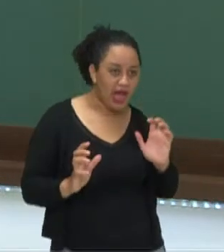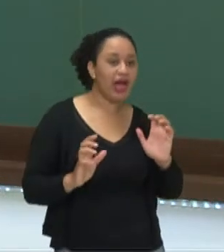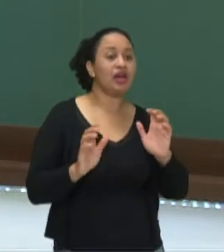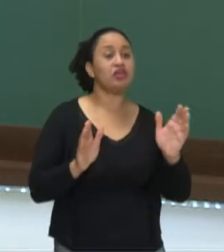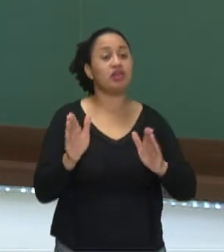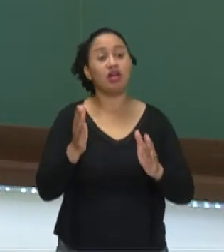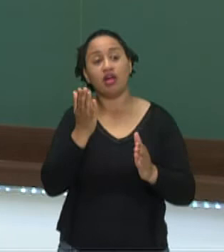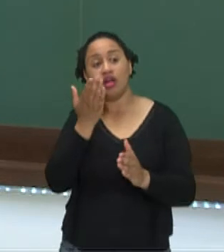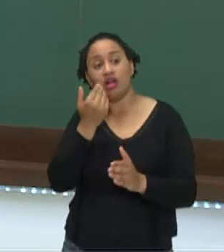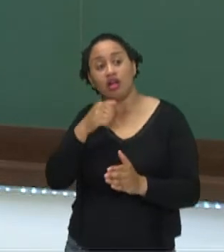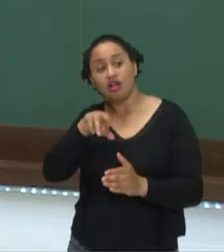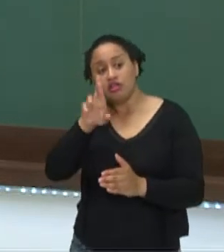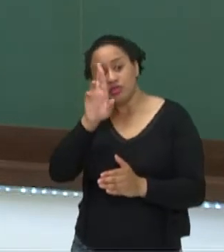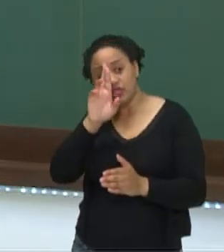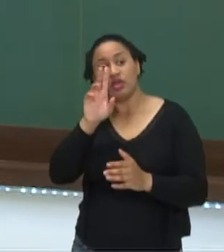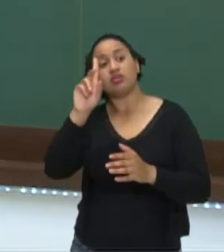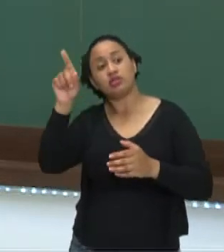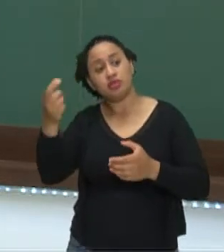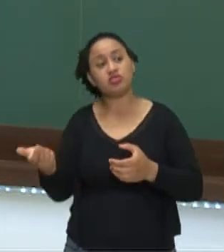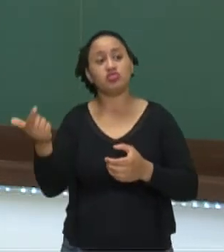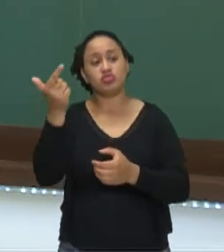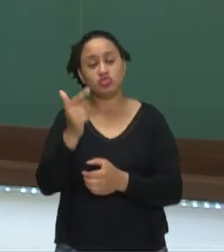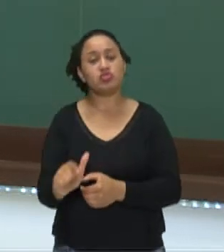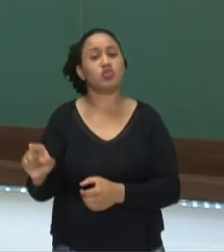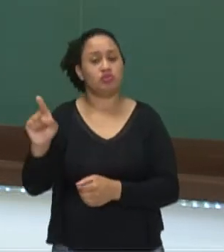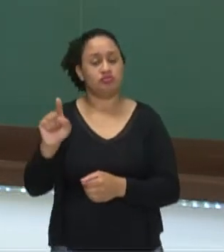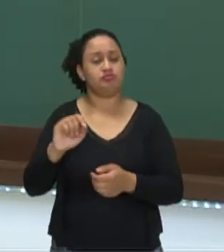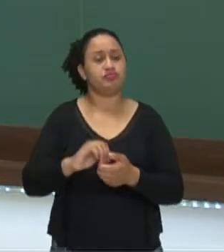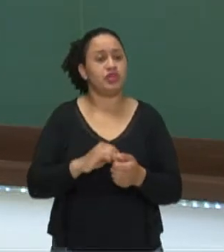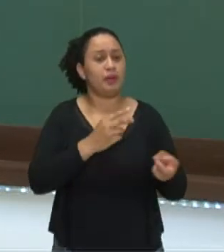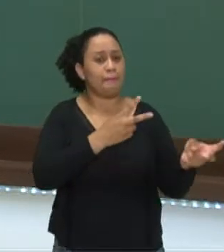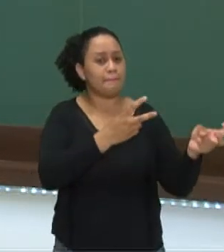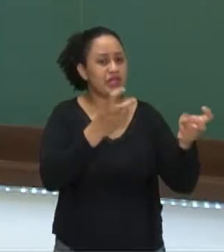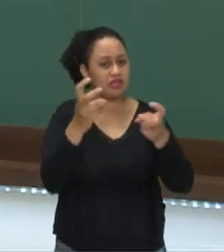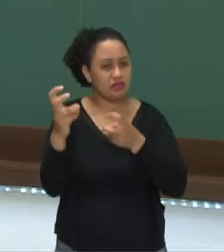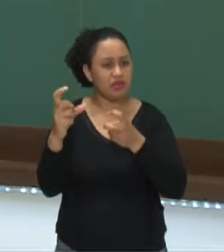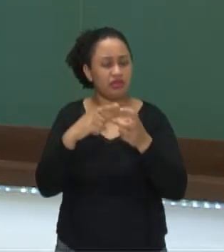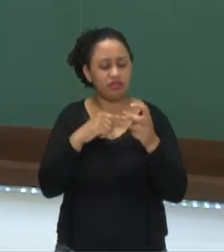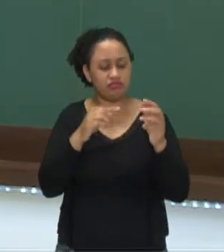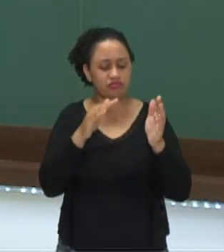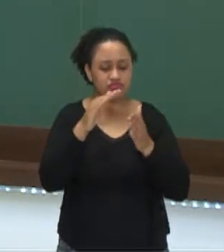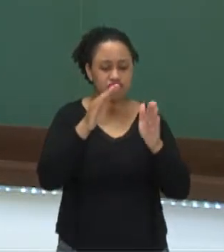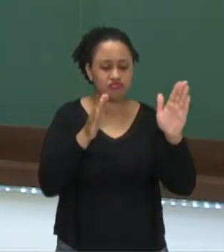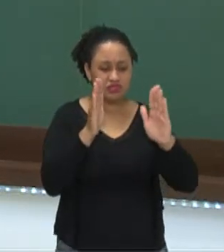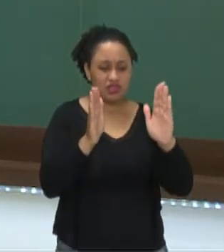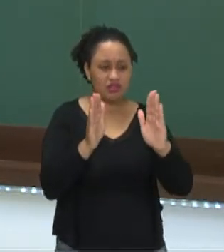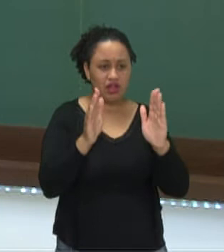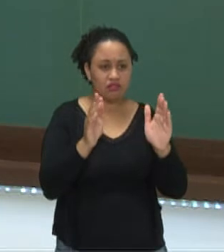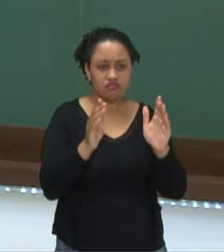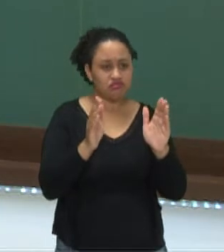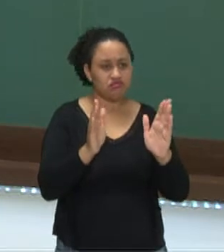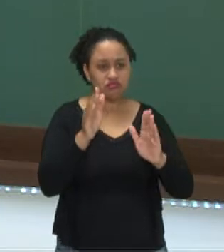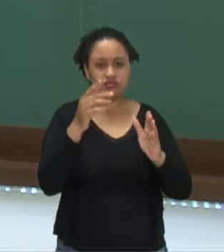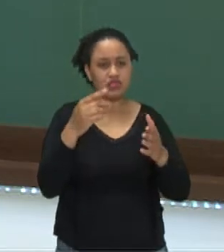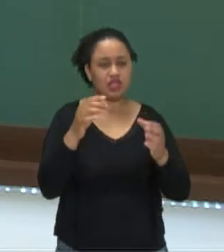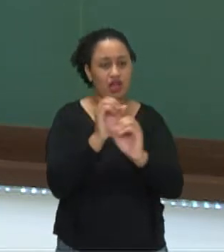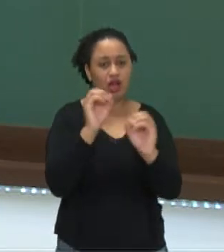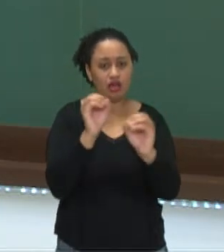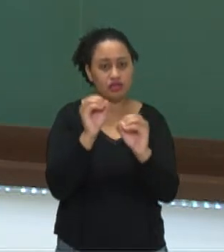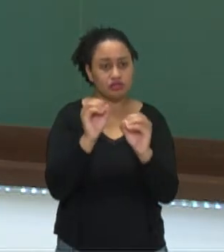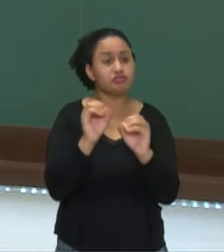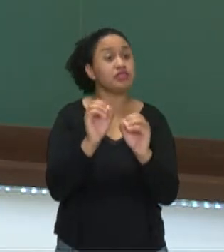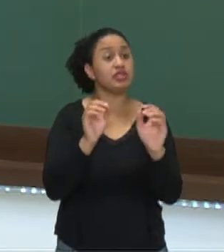sua alimentação e volta essa rotina. Percebeu que houve intervalos em que não foi marcado nada.